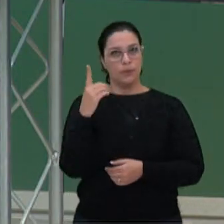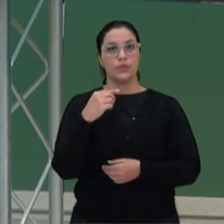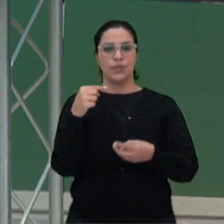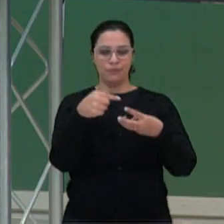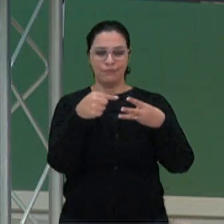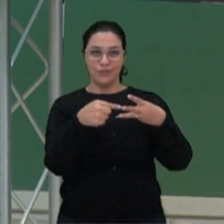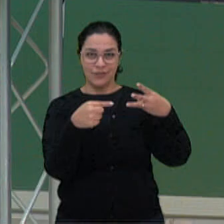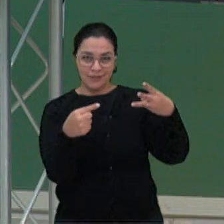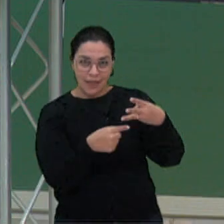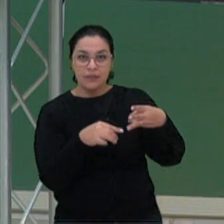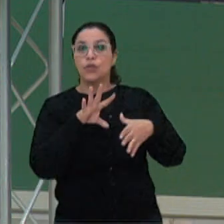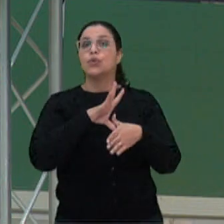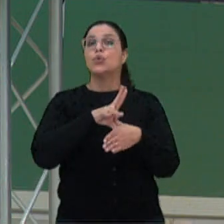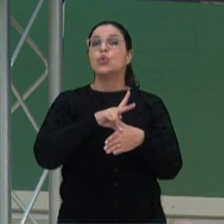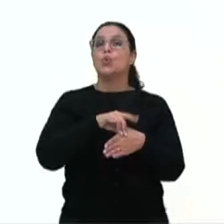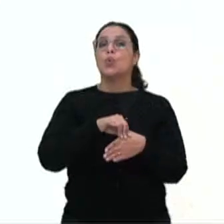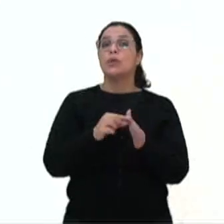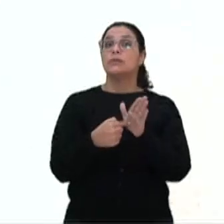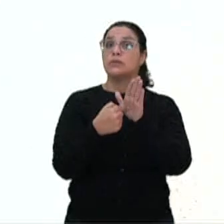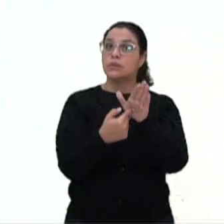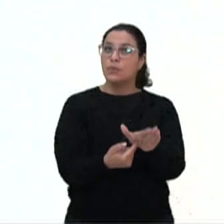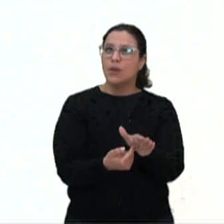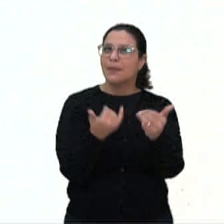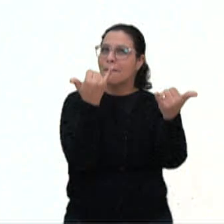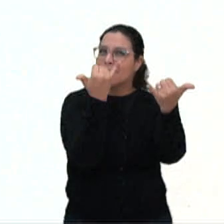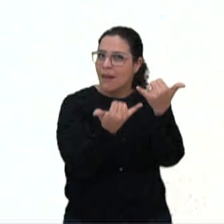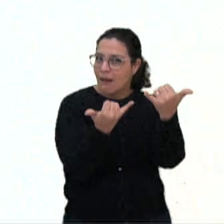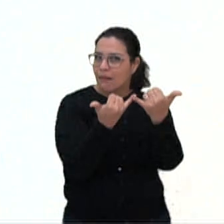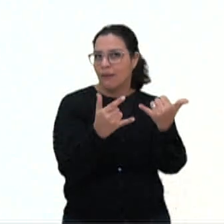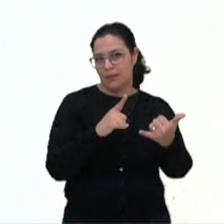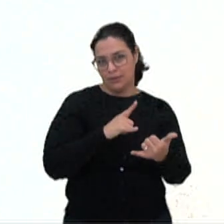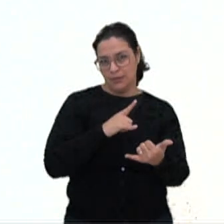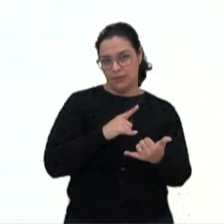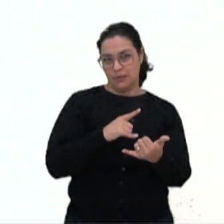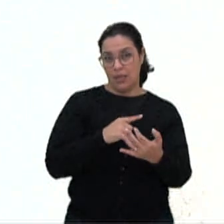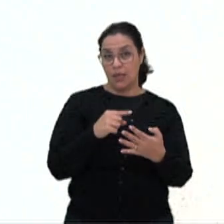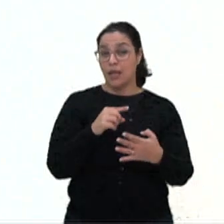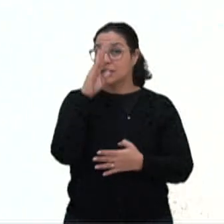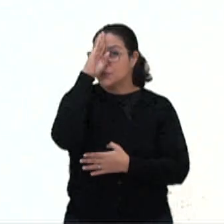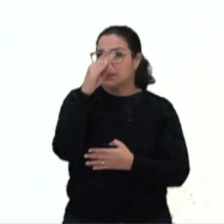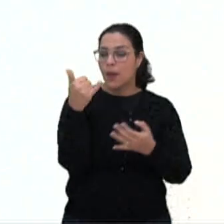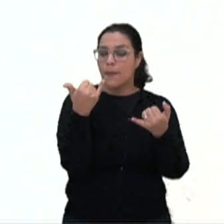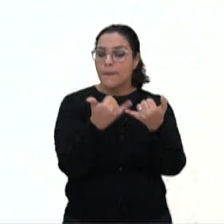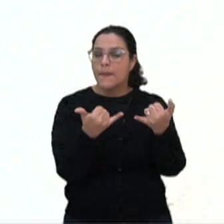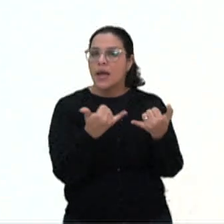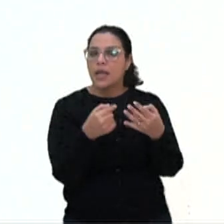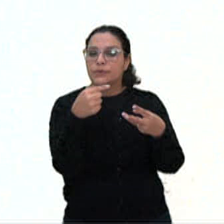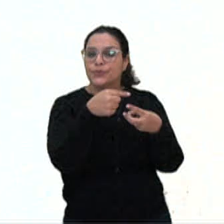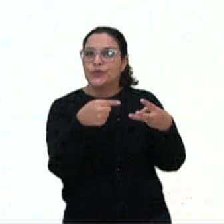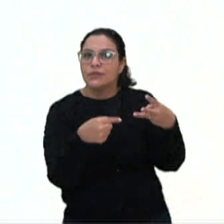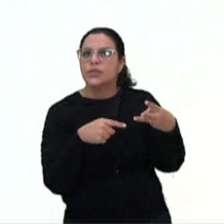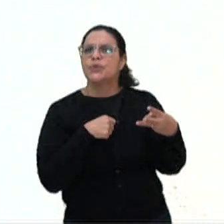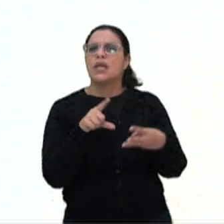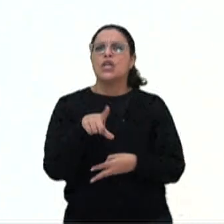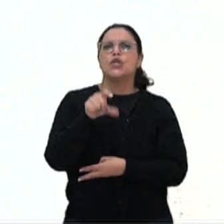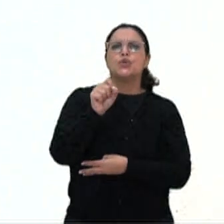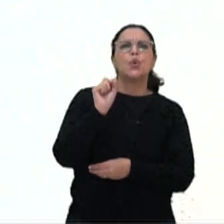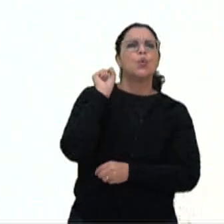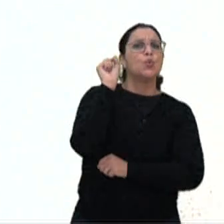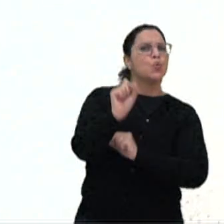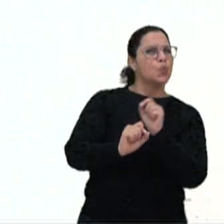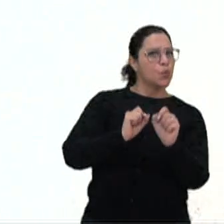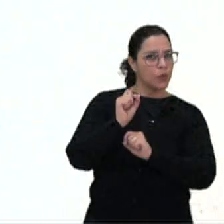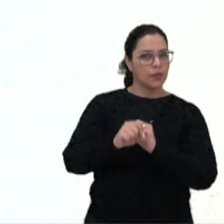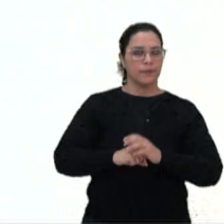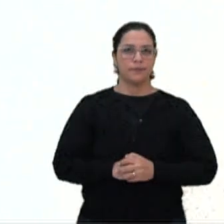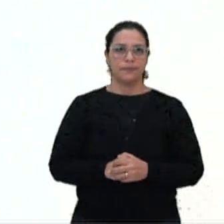chikungunya e zika são doenças que apresentam algumas similaridades. Entre as principais semelhanças entre elas, destaca-se o fato